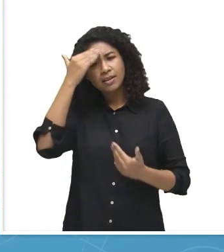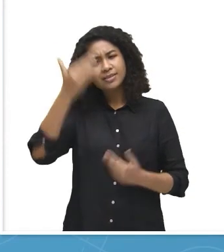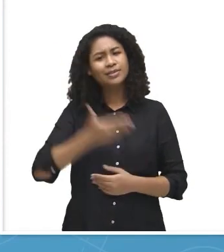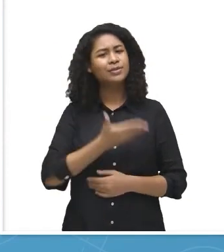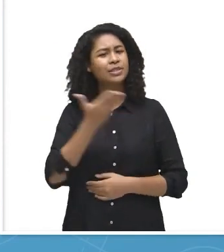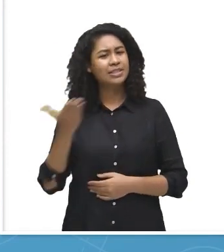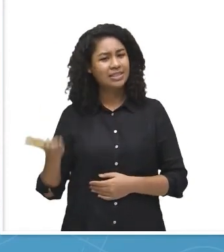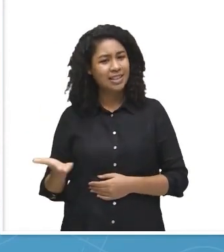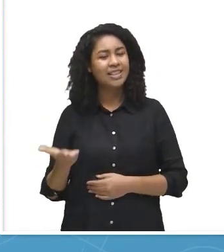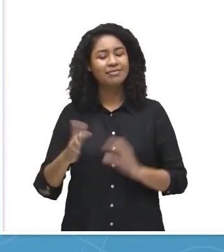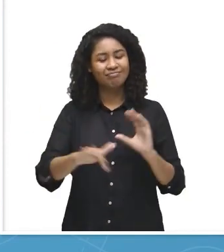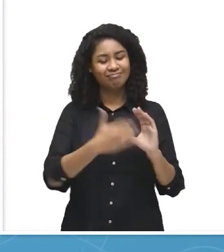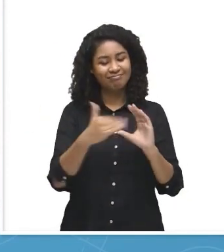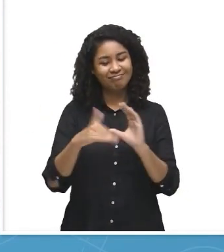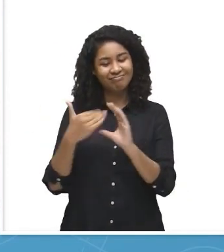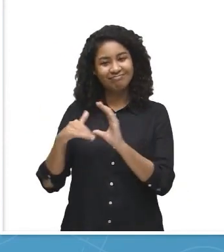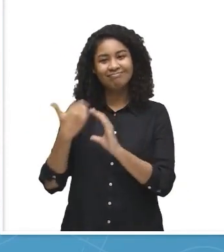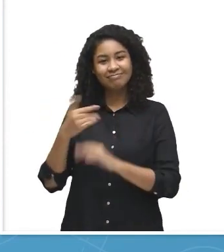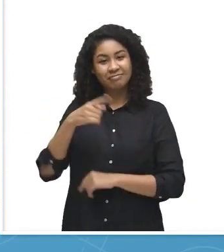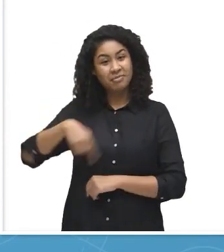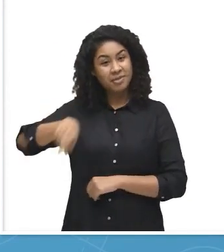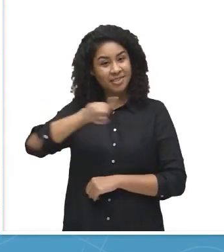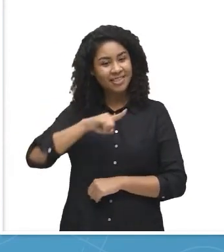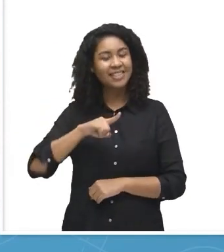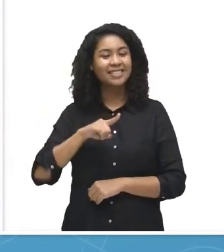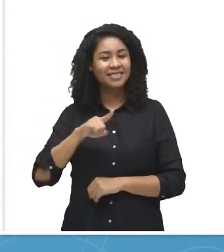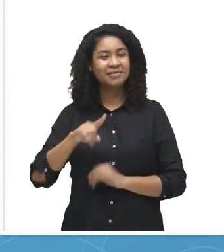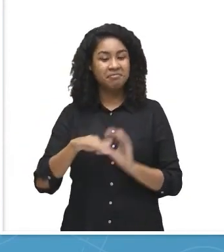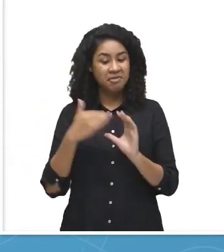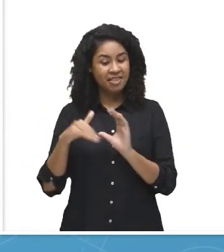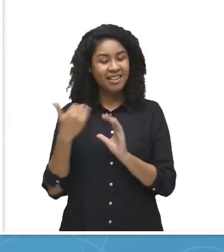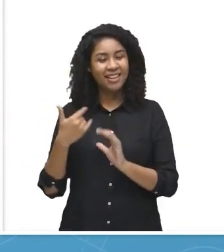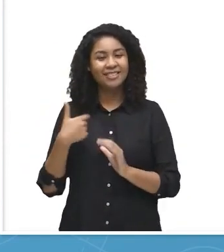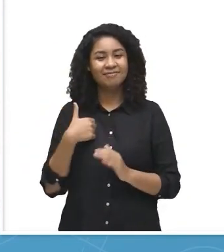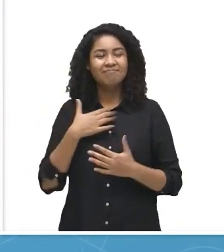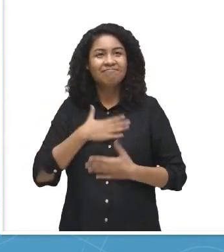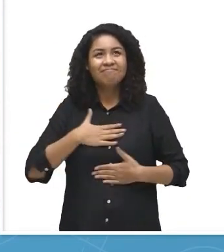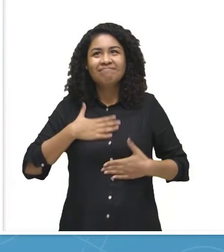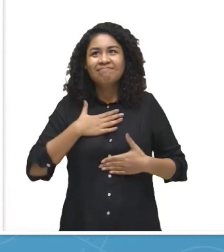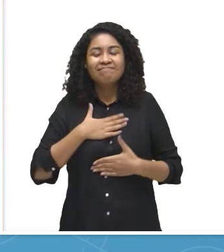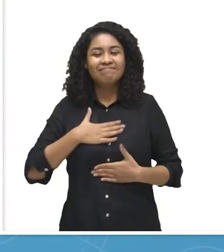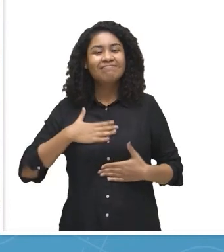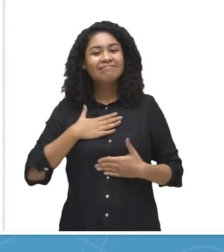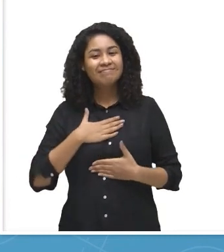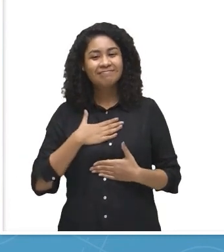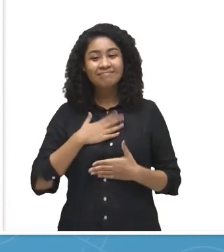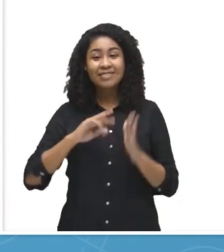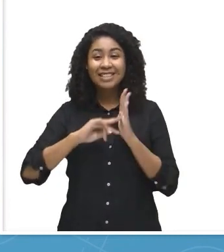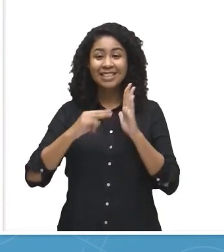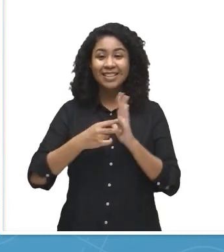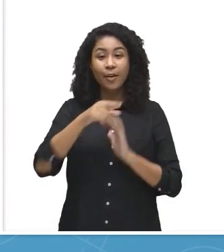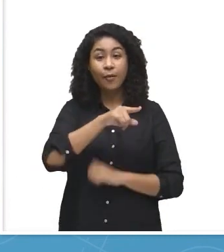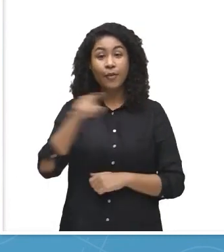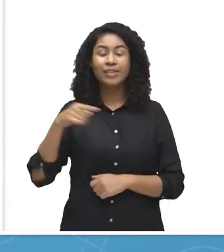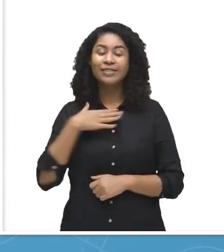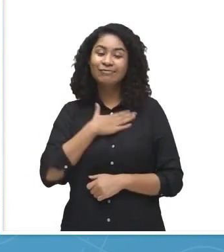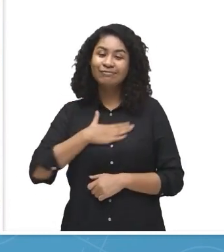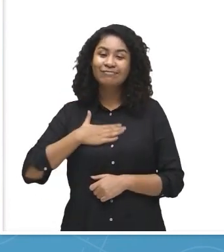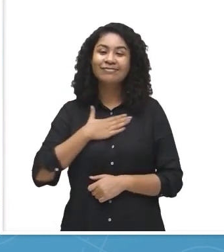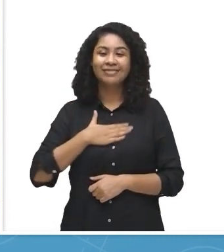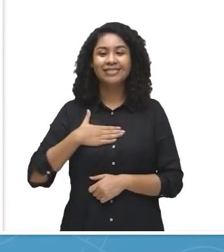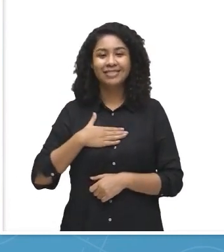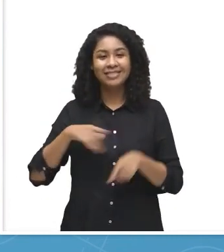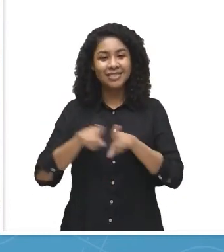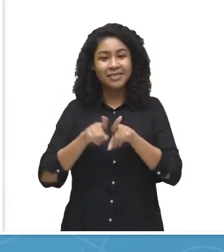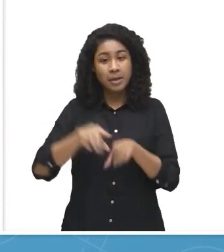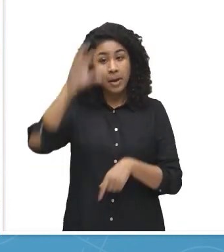chat. Estou vendo que vocês estão empenhados para responder. Isso me alegra muito, porque é sinal que vocês estão compreendendo o que a gente está passando. E